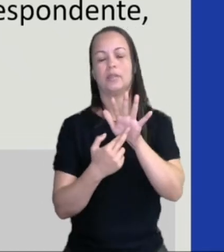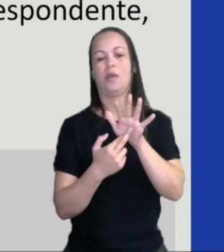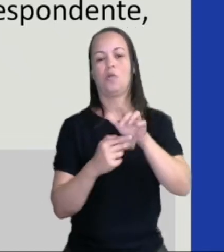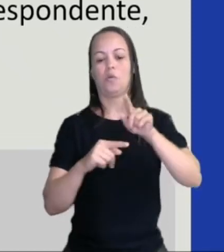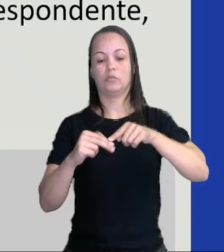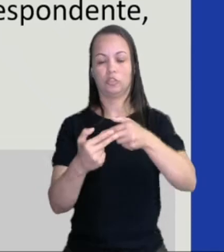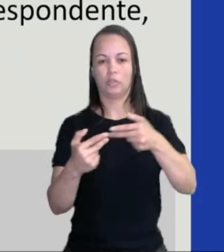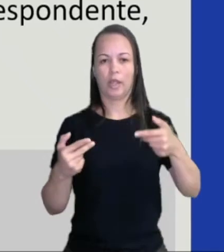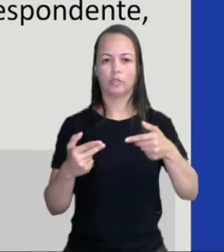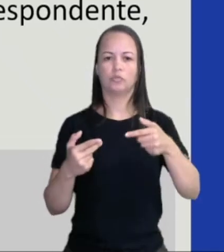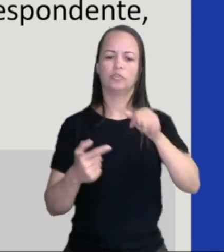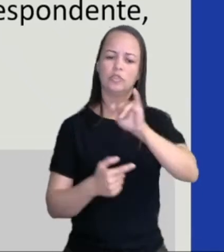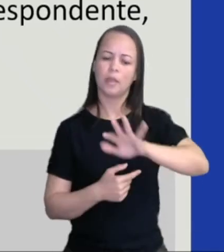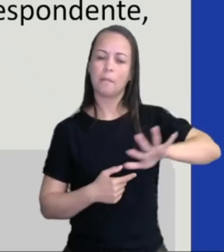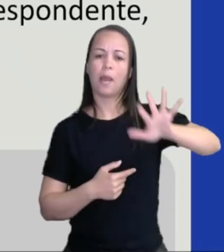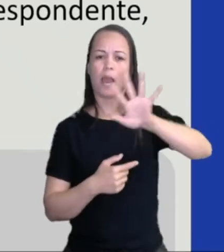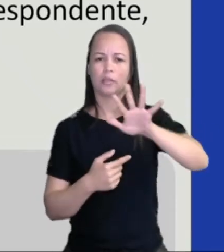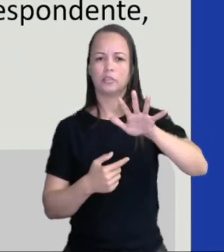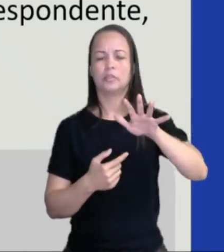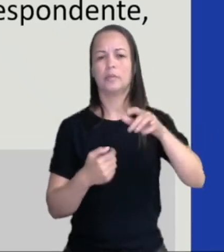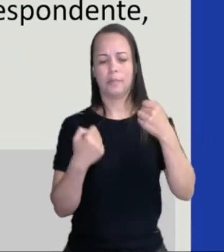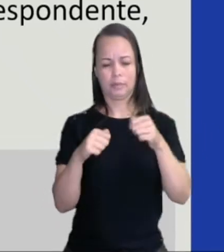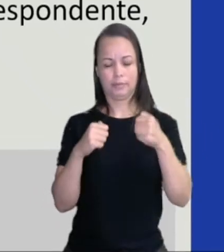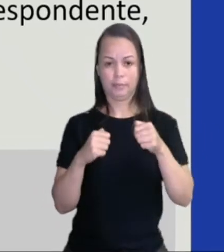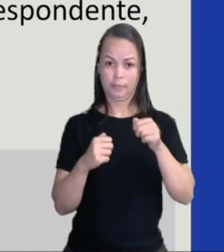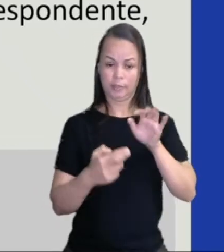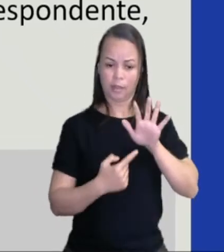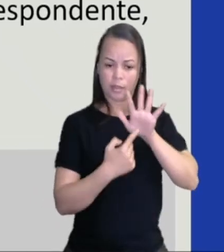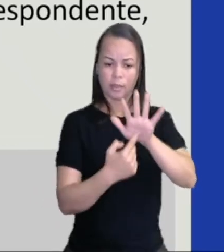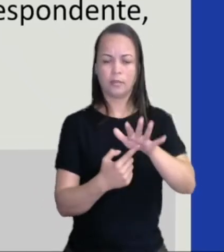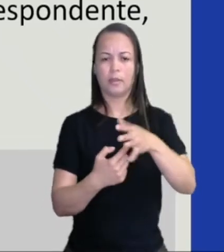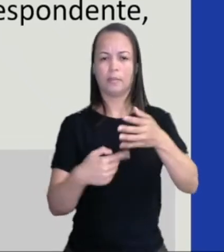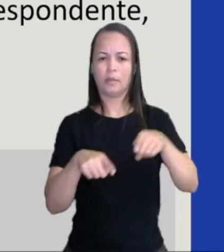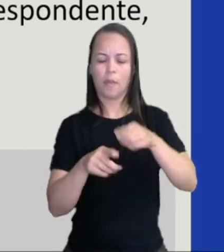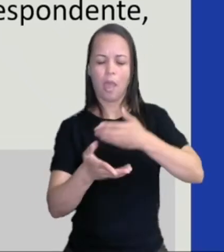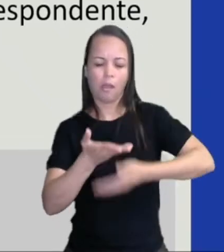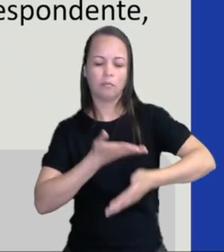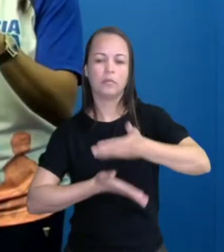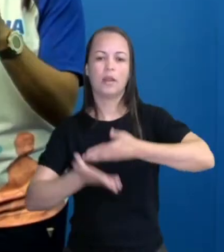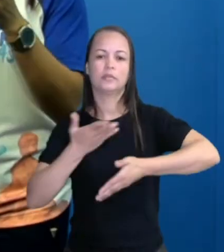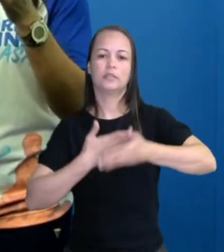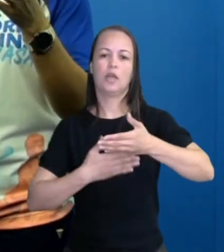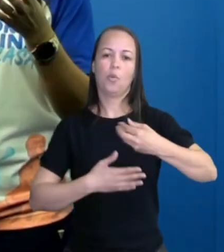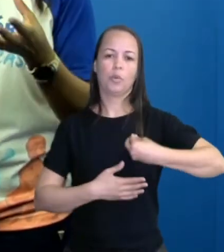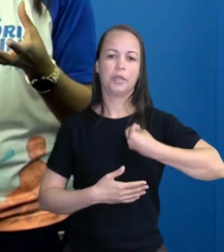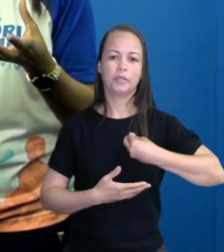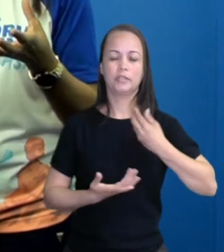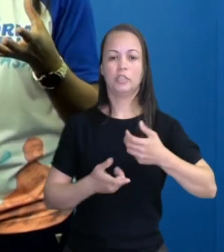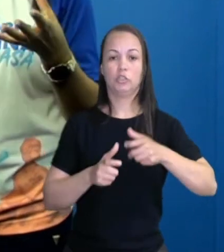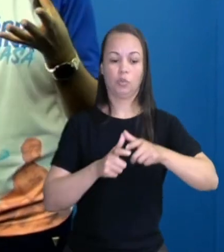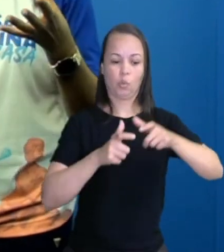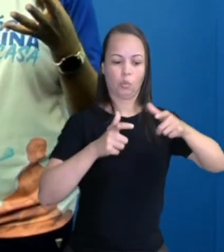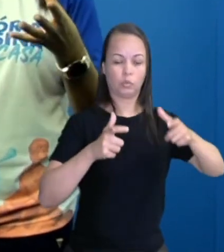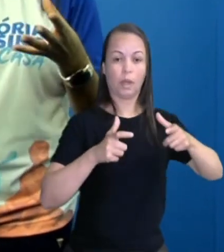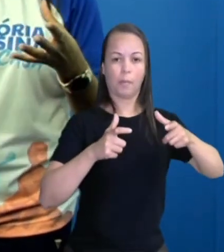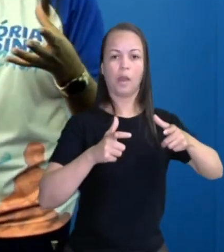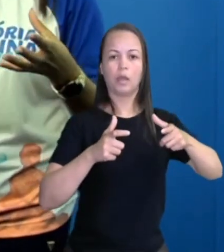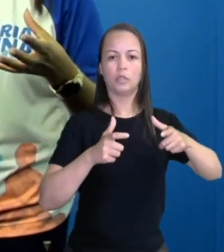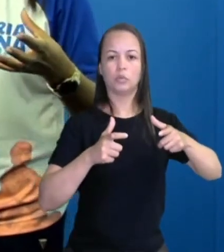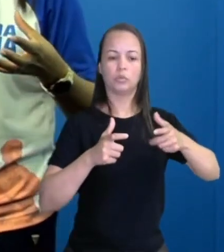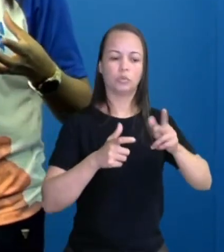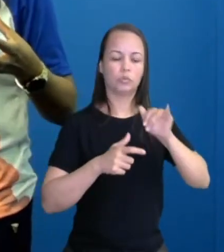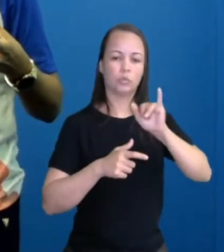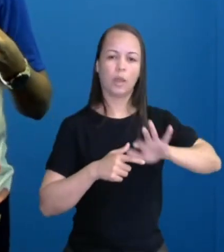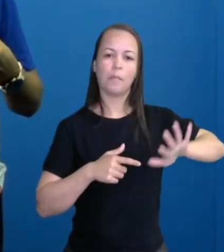faz através de desenho, mas a gente tem que determinar uma relação que existe entre o tamanho do